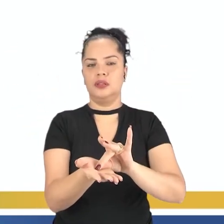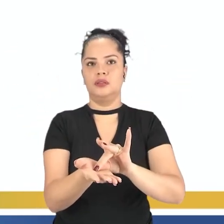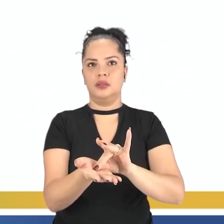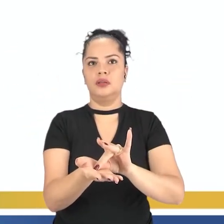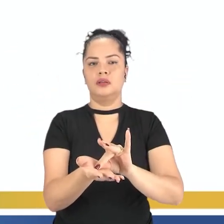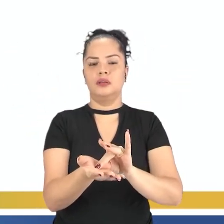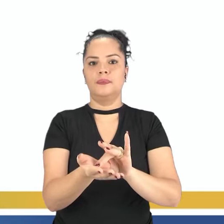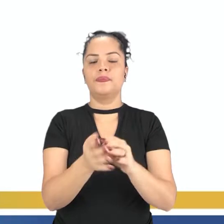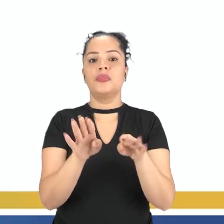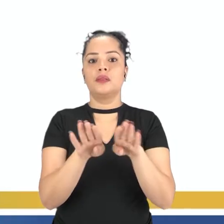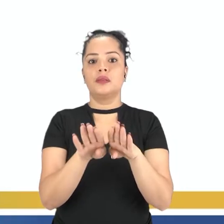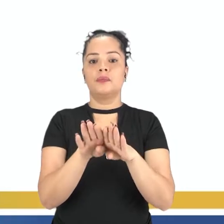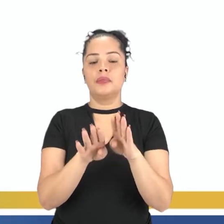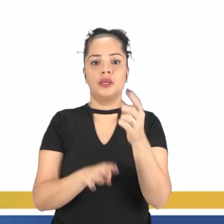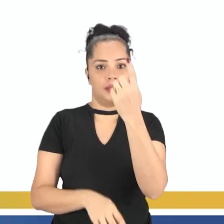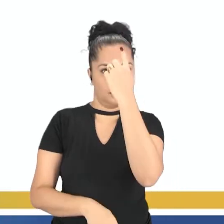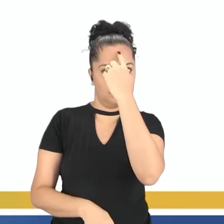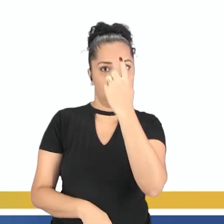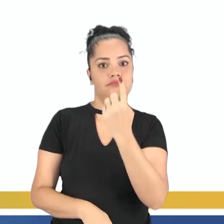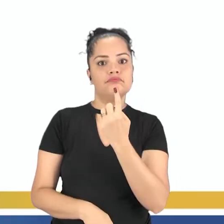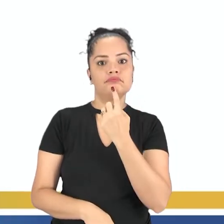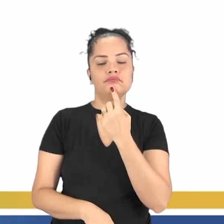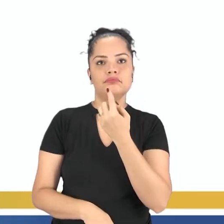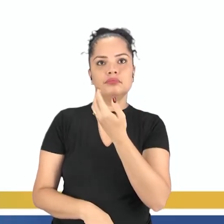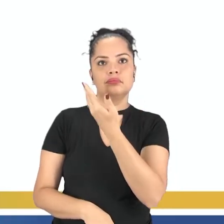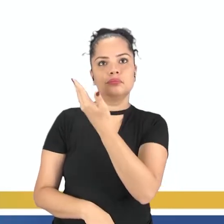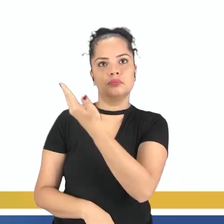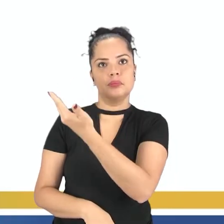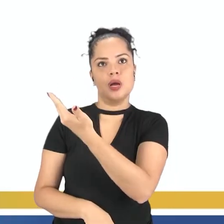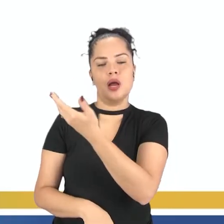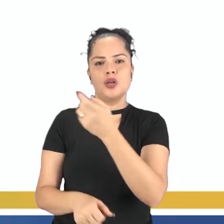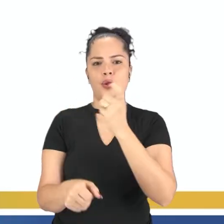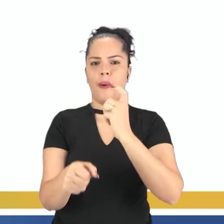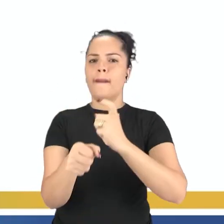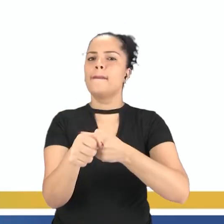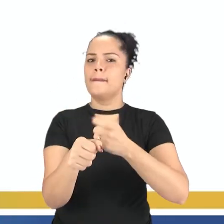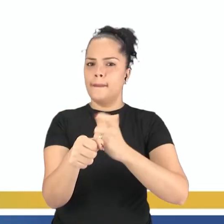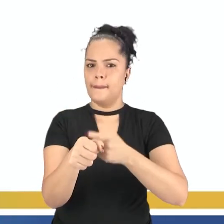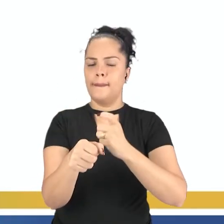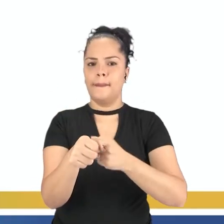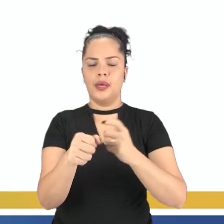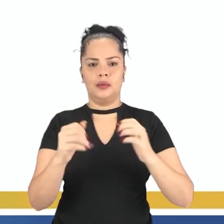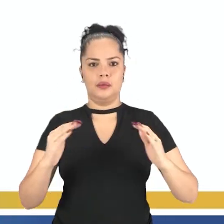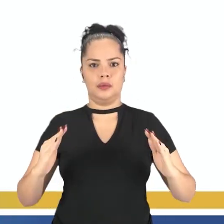Essa figura aqui também representa uma pirâmide, nessa pedra aí que pode servir.